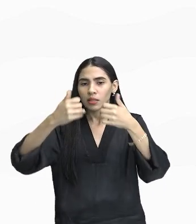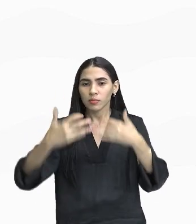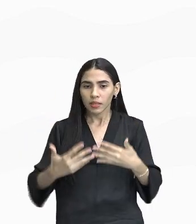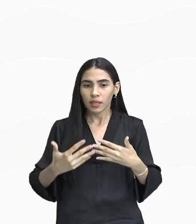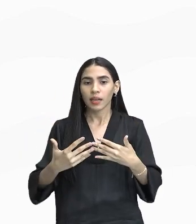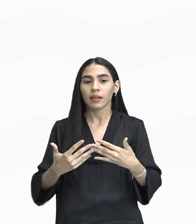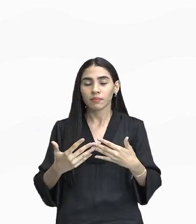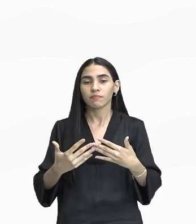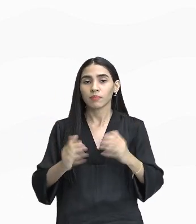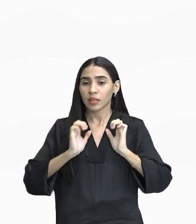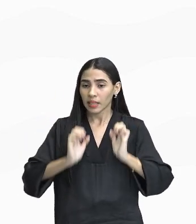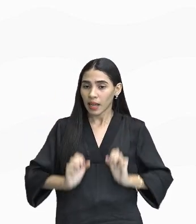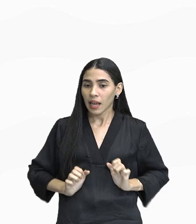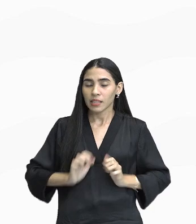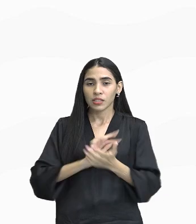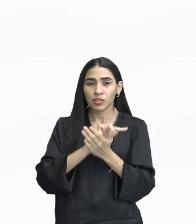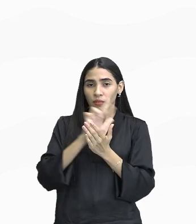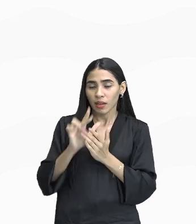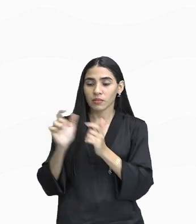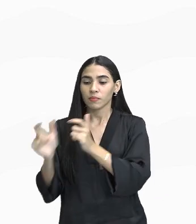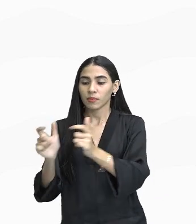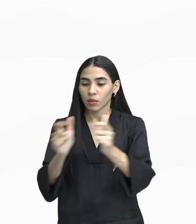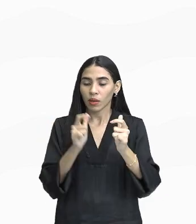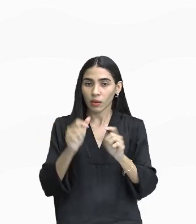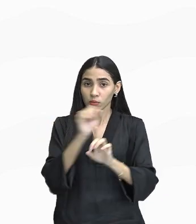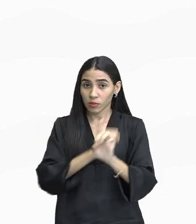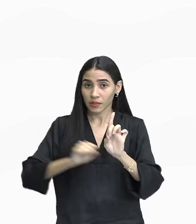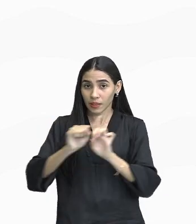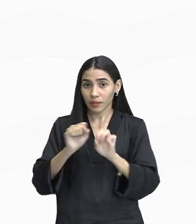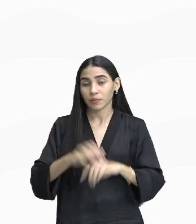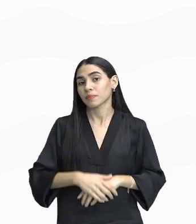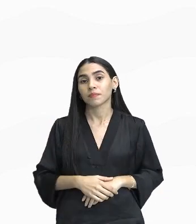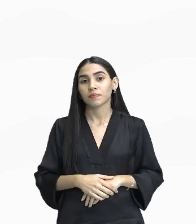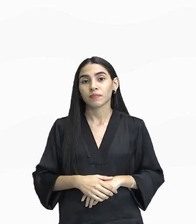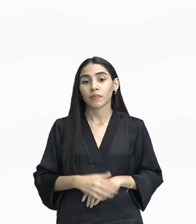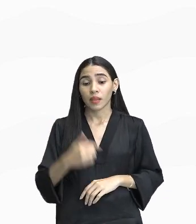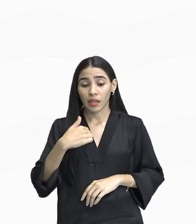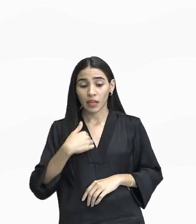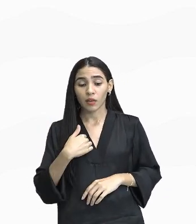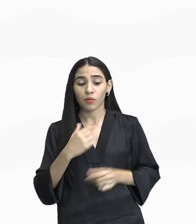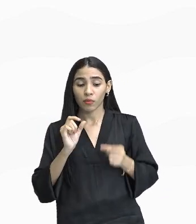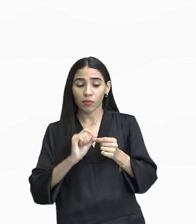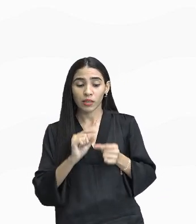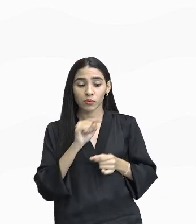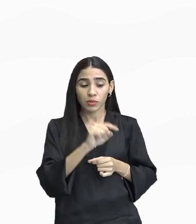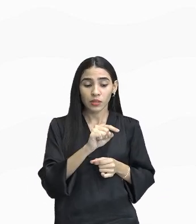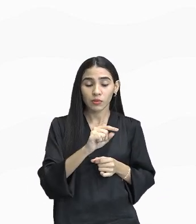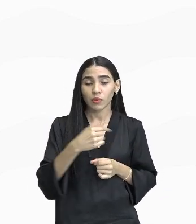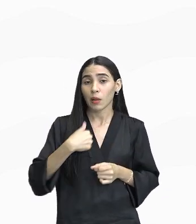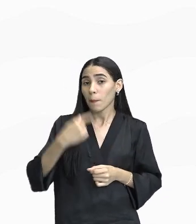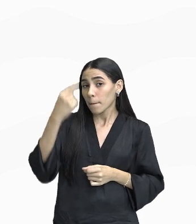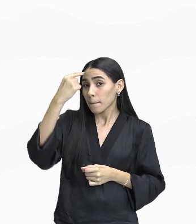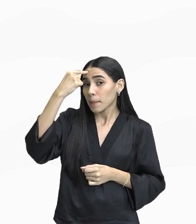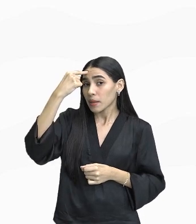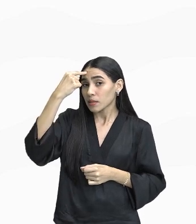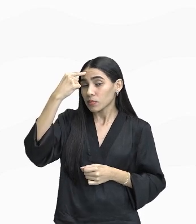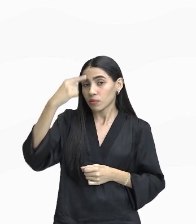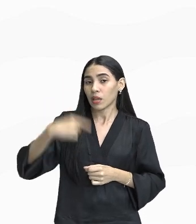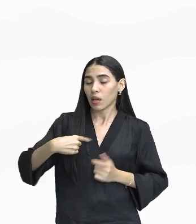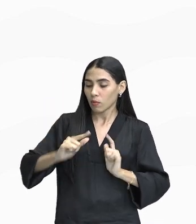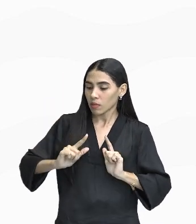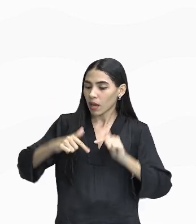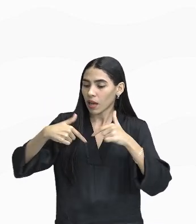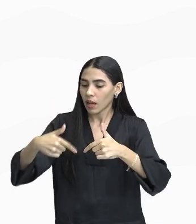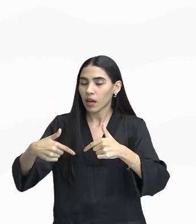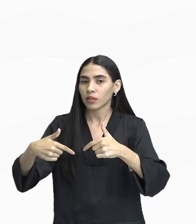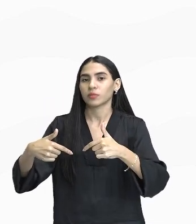e condutas nos diversos espaços sociais. Eu faço isso, eu penso dessa forma, eu ajo